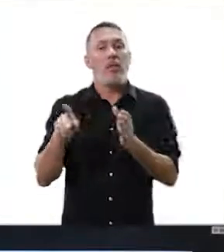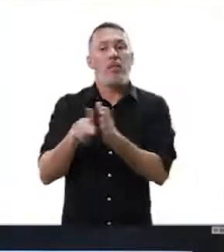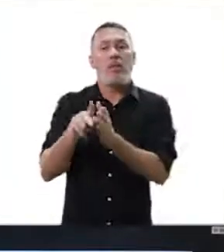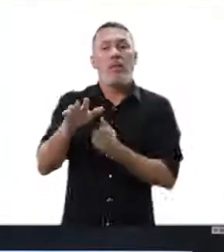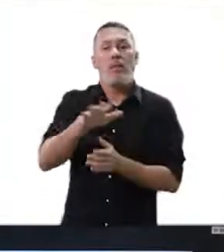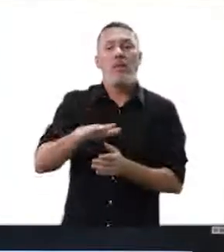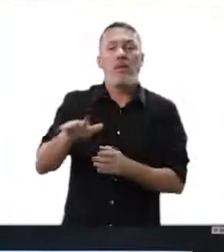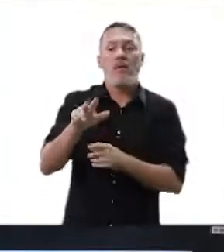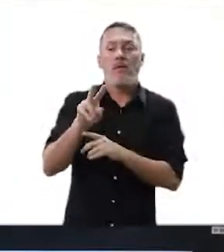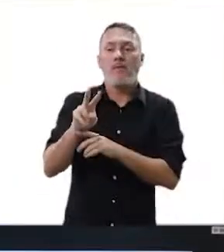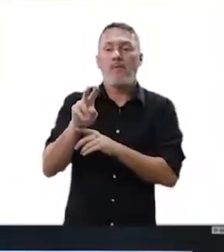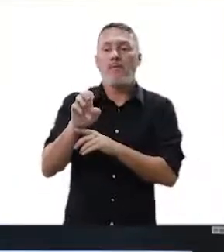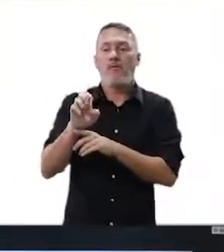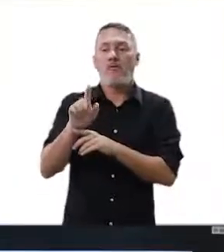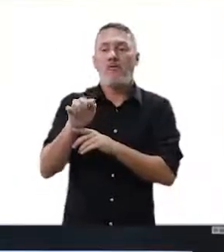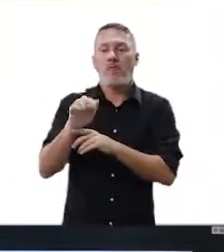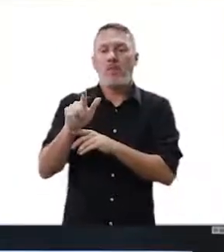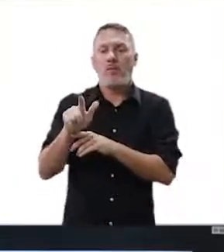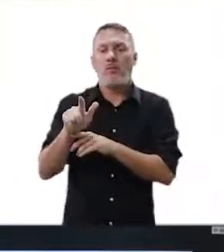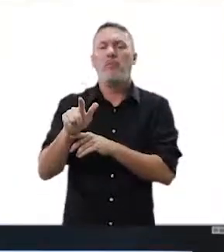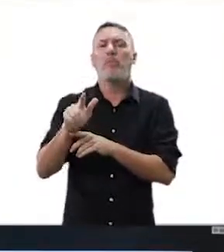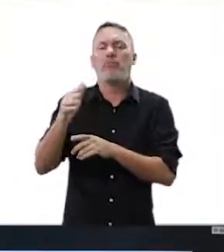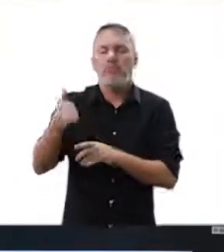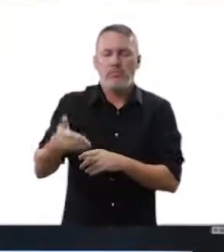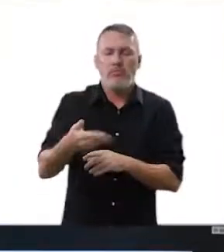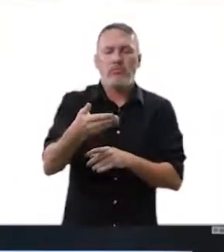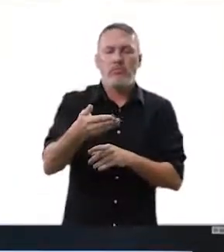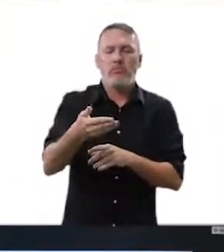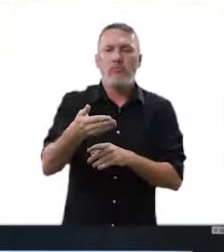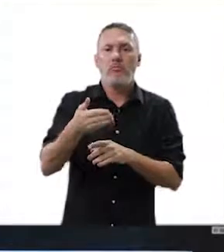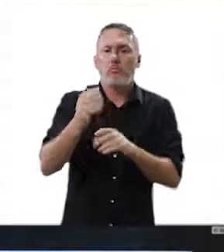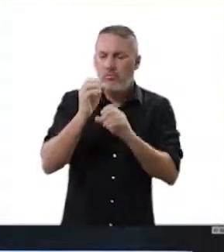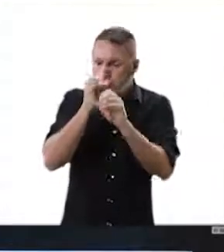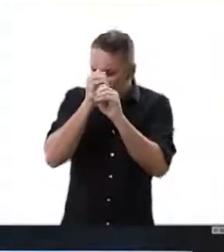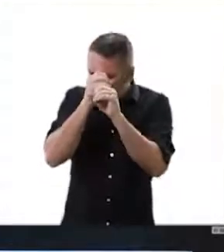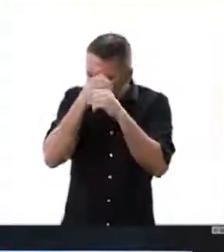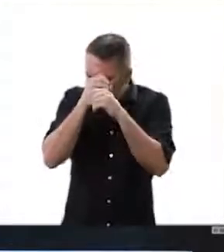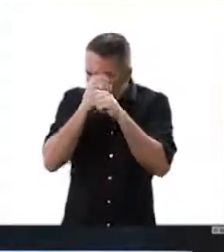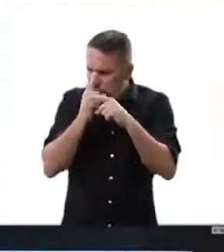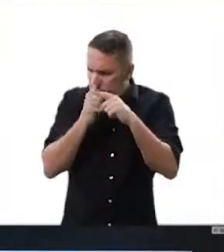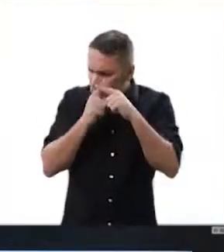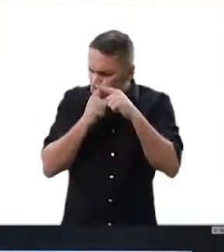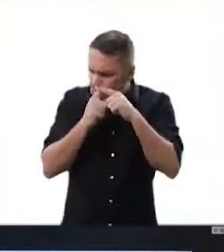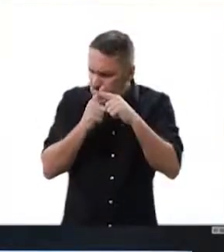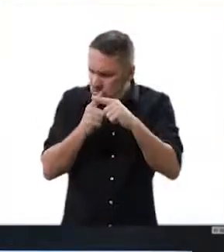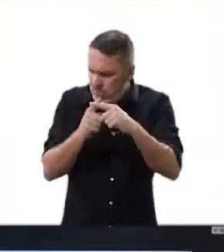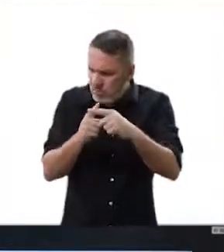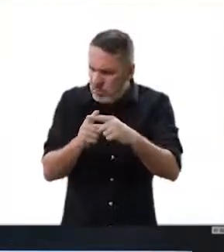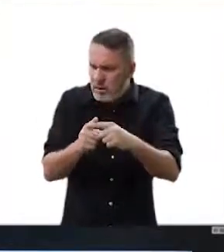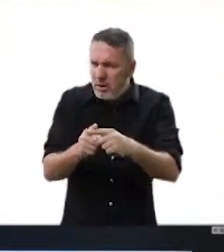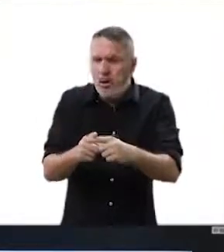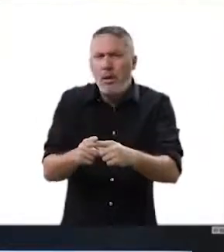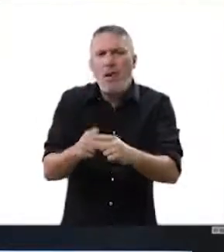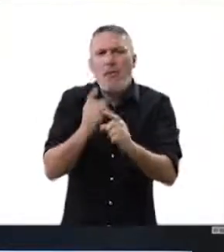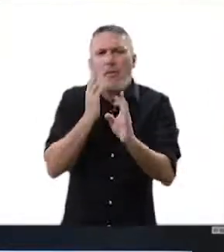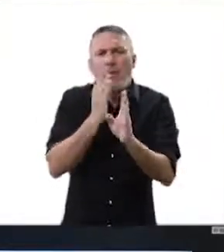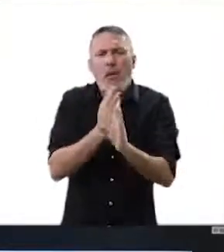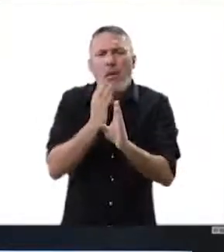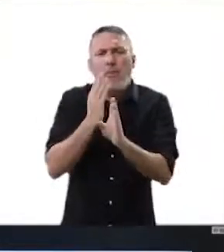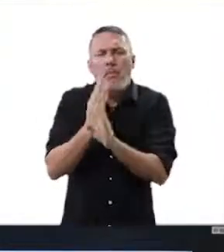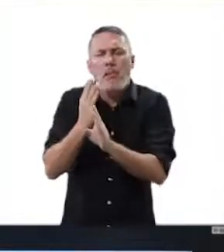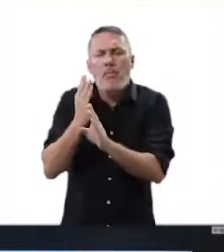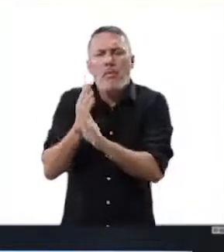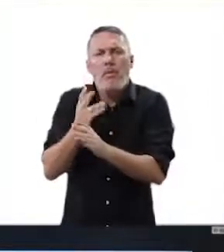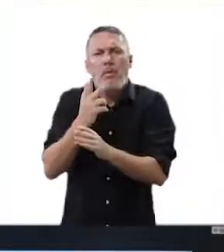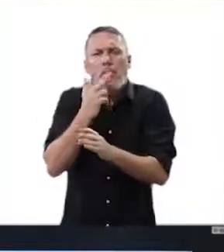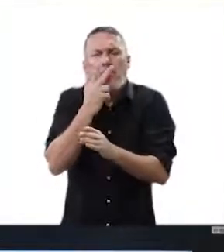em microscópio. Quando ele observou isso, ele viu um monte de compartimentos vazios. E o